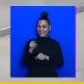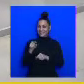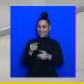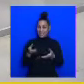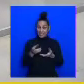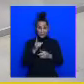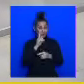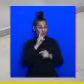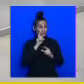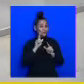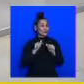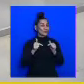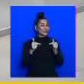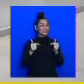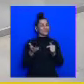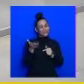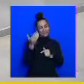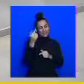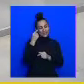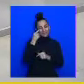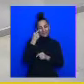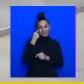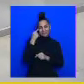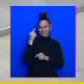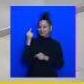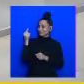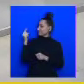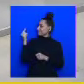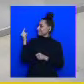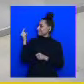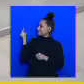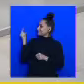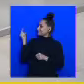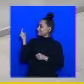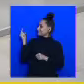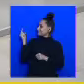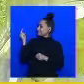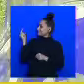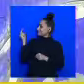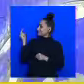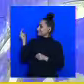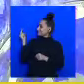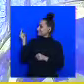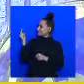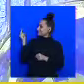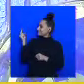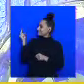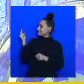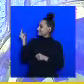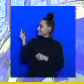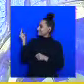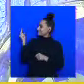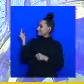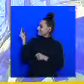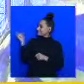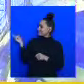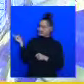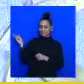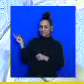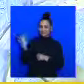E aí, será que hoje é o seu dia de sorte? Vamos lá? Bolas posicionadas.